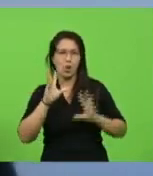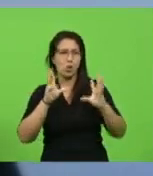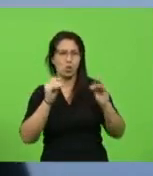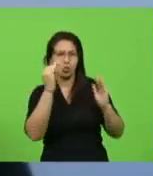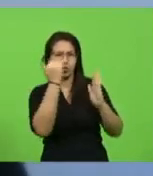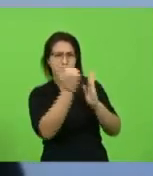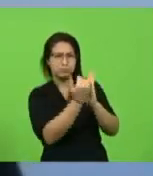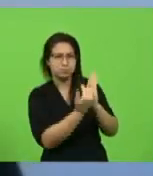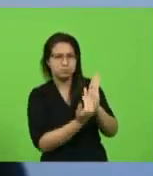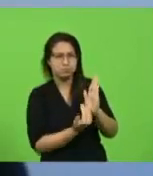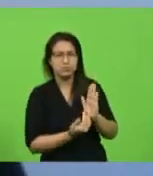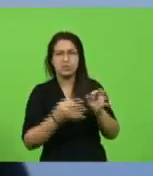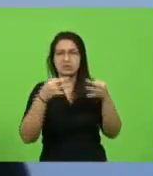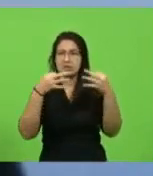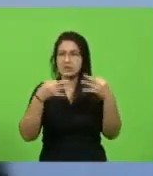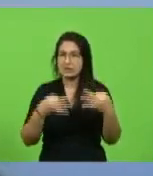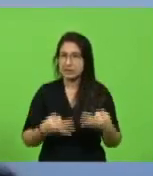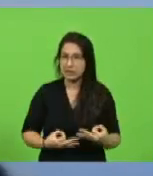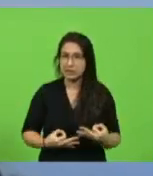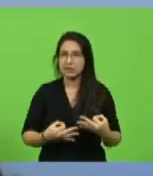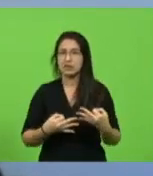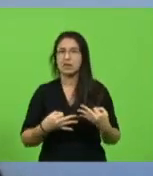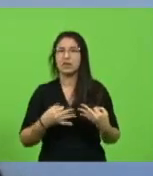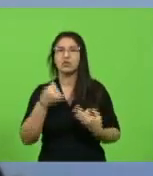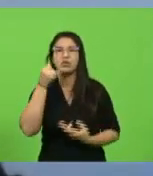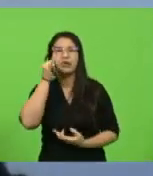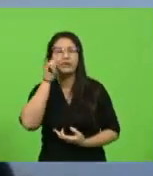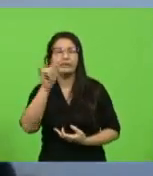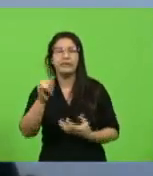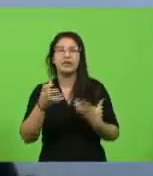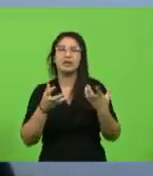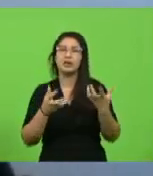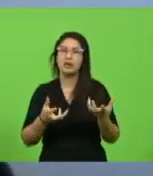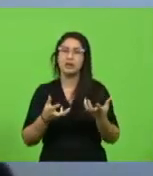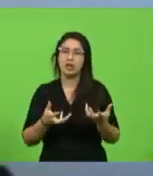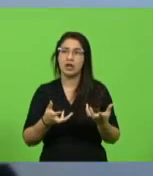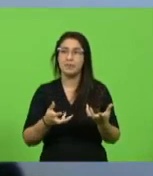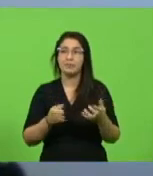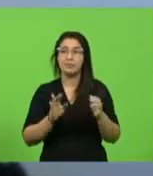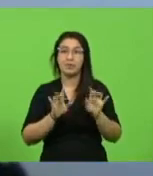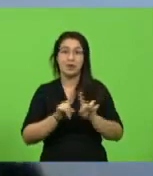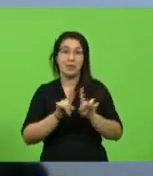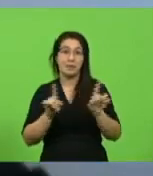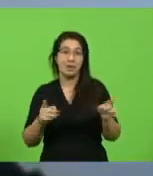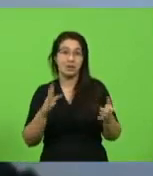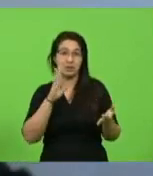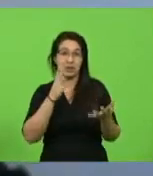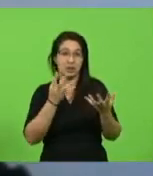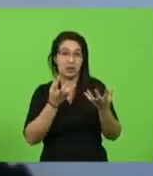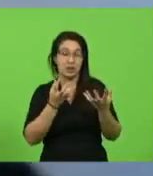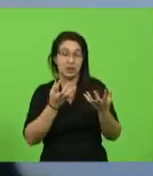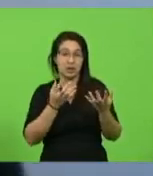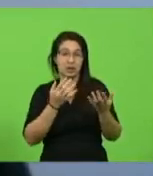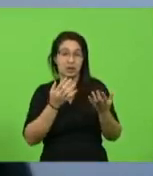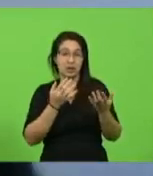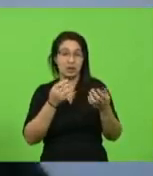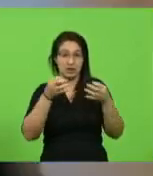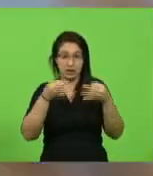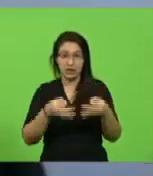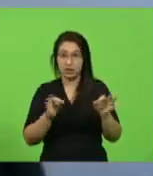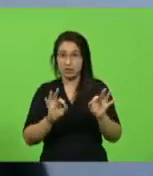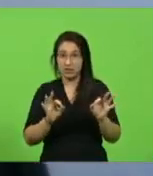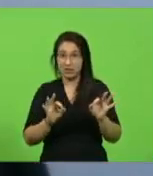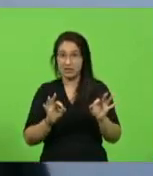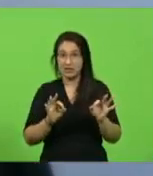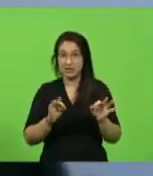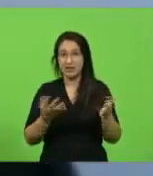providências para evitar o resultado danoso. Tanto não adotou que o dano efetivou-se. Ora, o